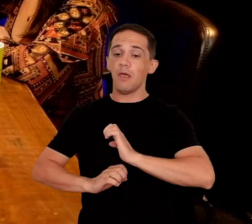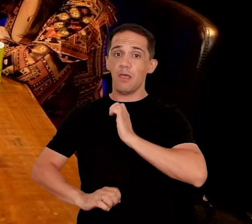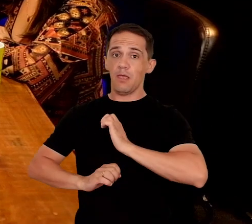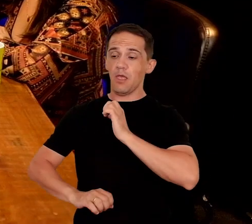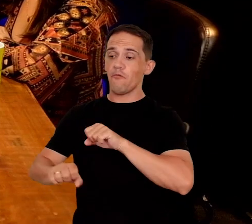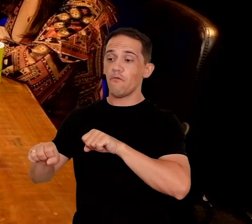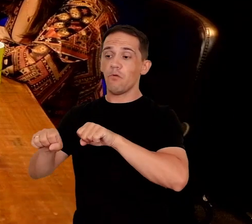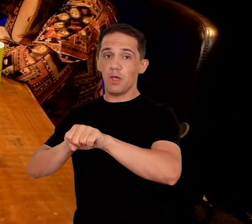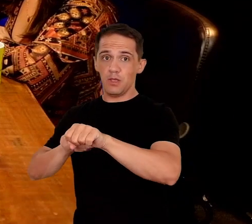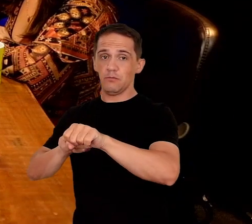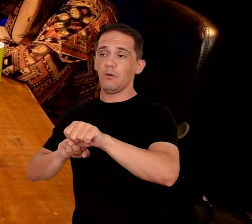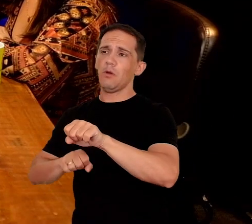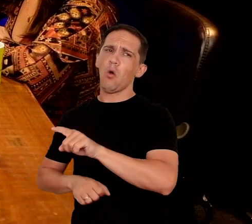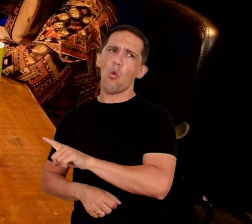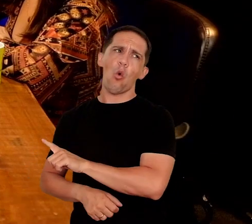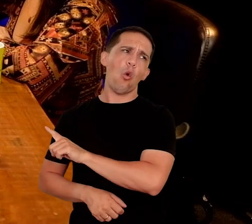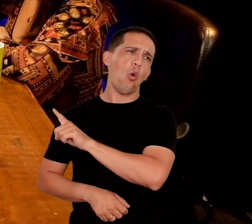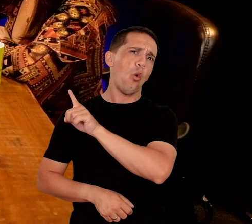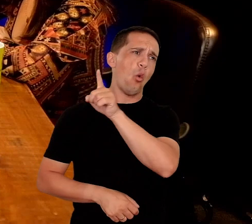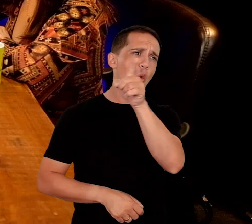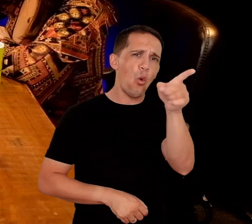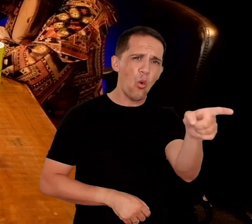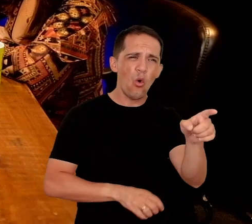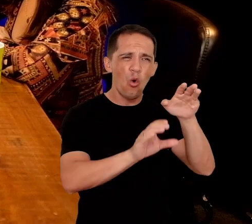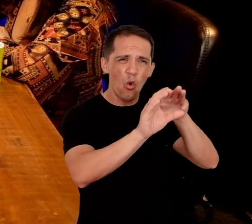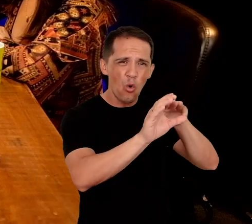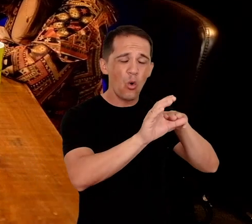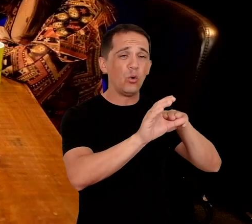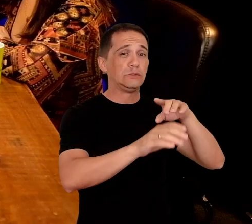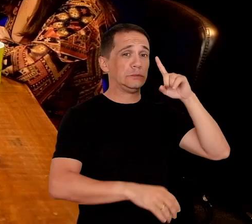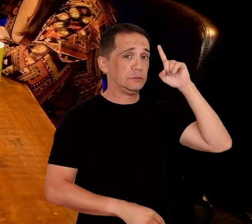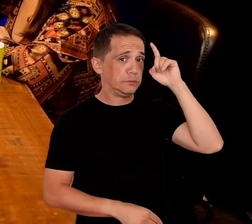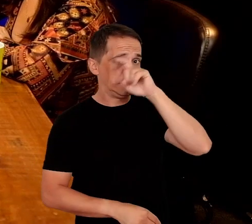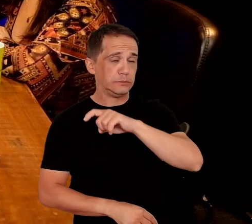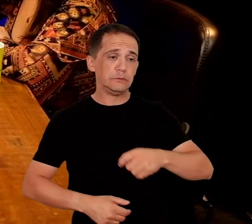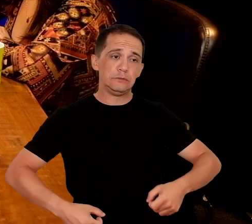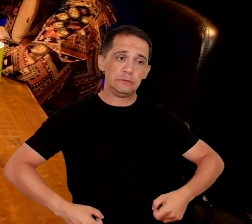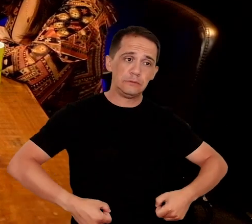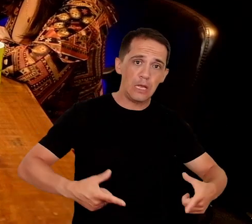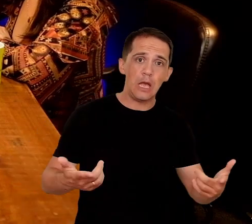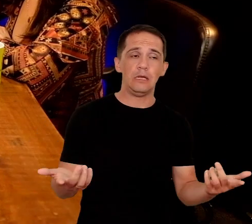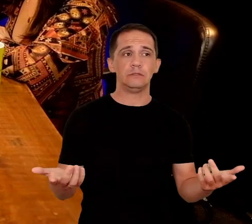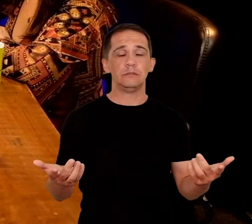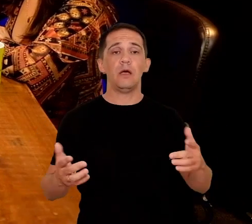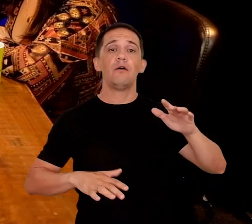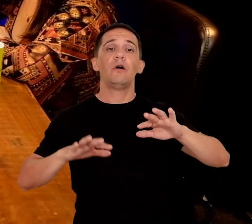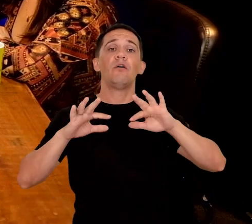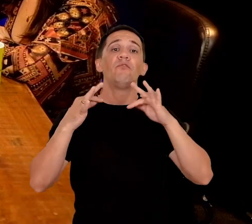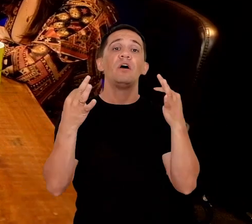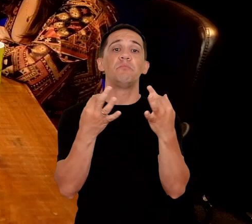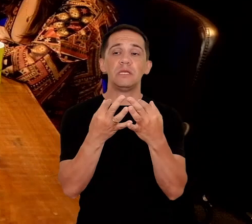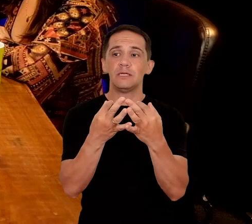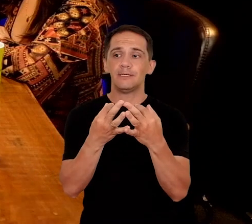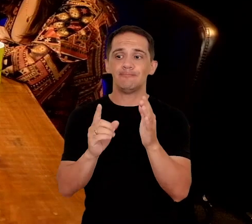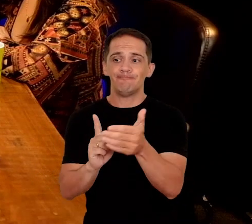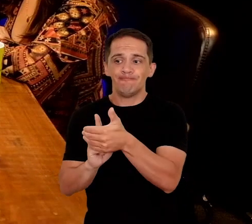eles tinham que ir para Gravataí para fazer o ensino médio. Né? E isso às vezes acarreta em dinheiro, né? Às vezes um pai...